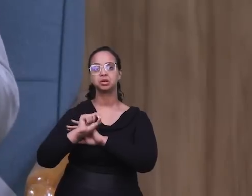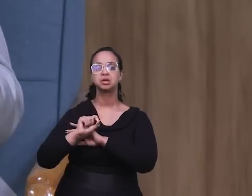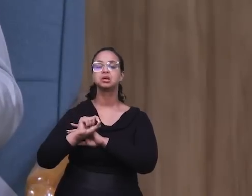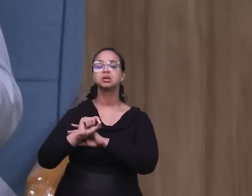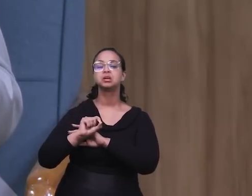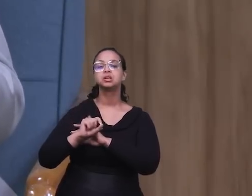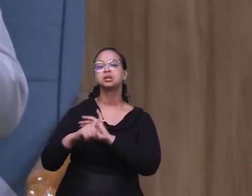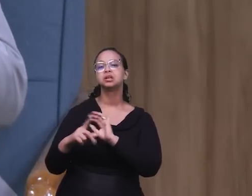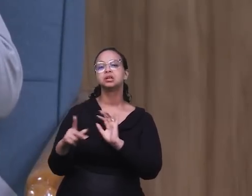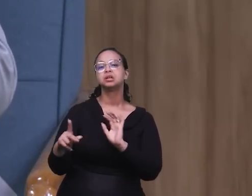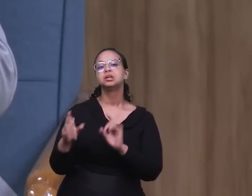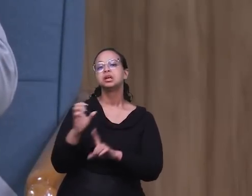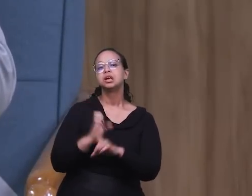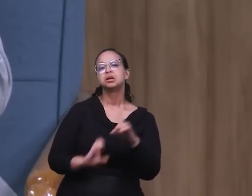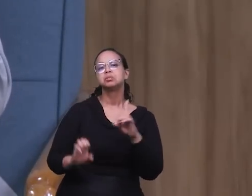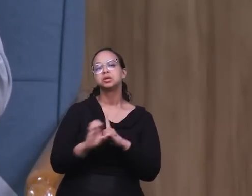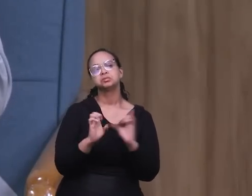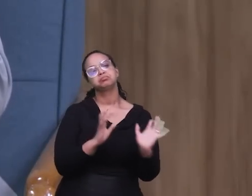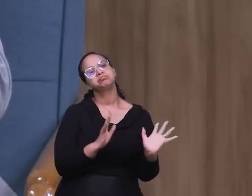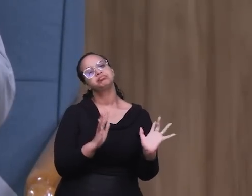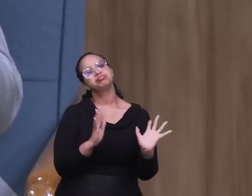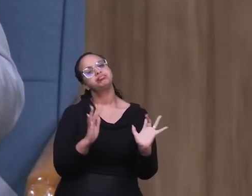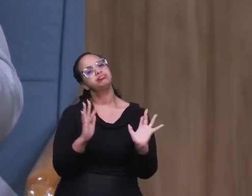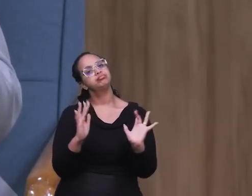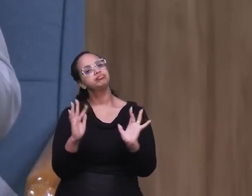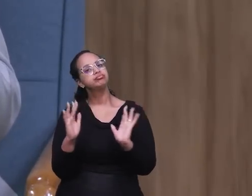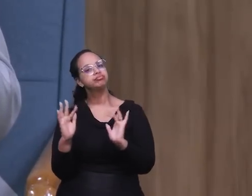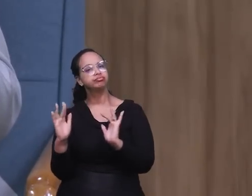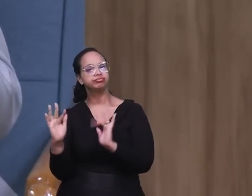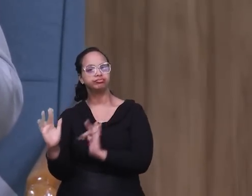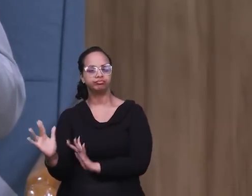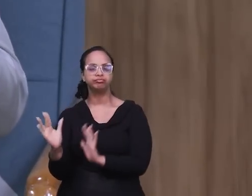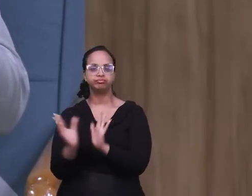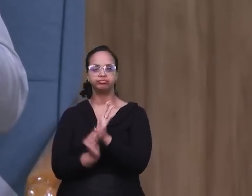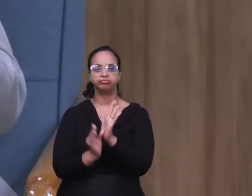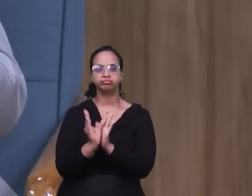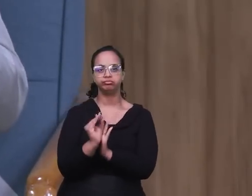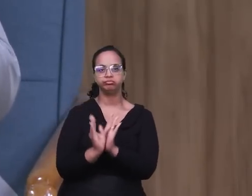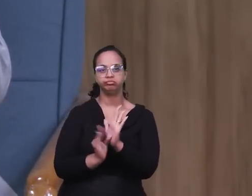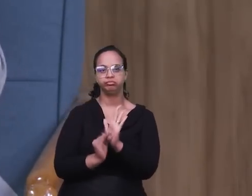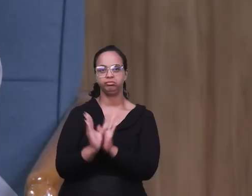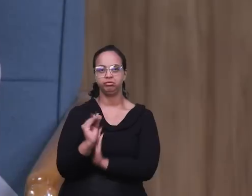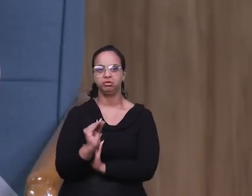longo de toda a semana, através de diversos conteúdos que são